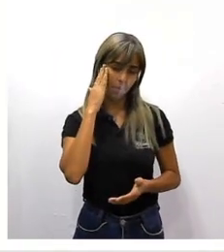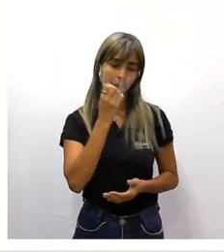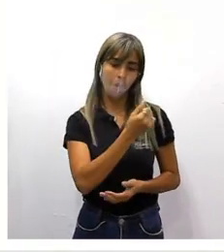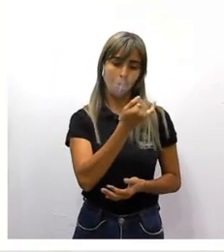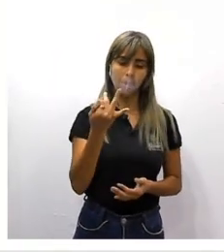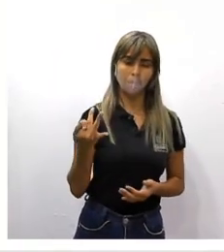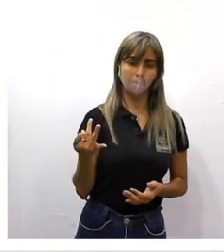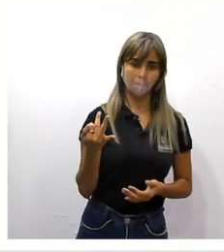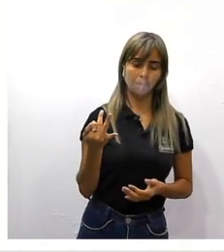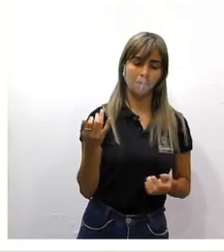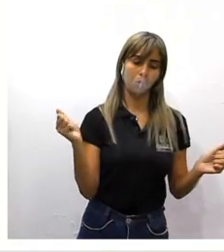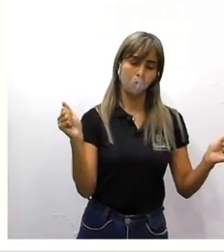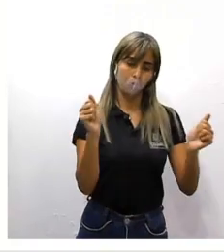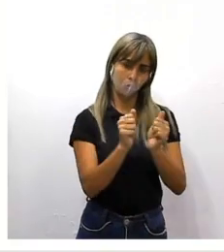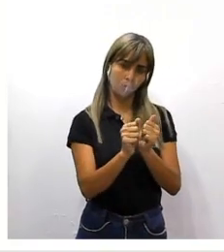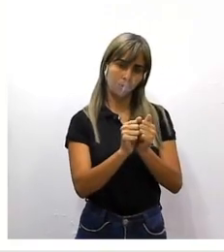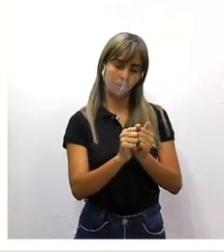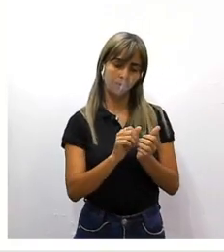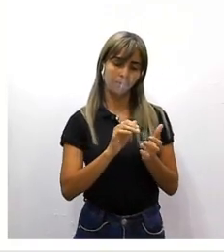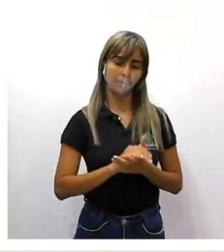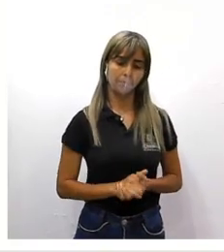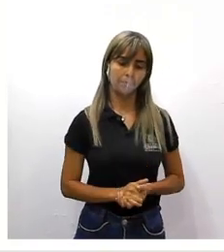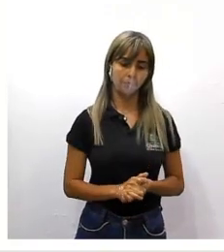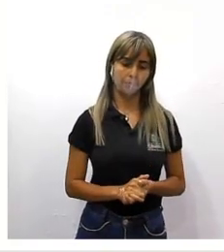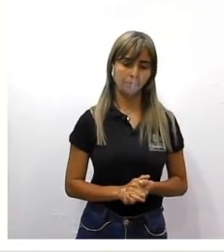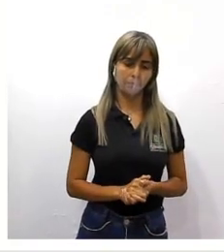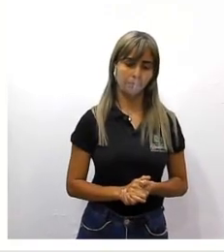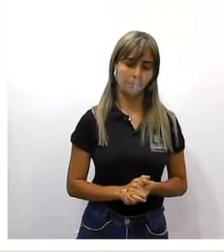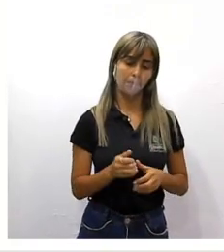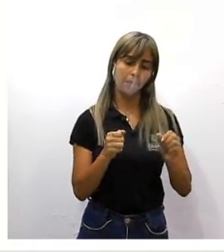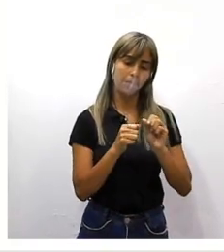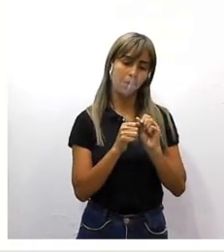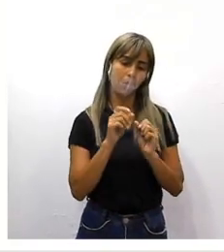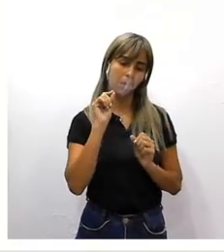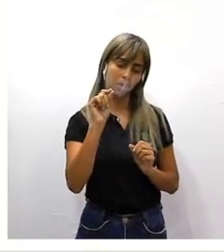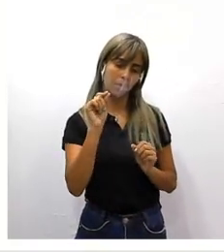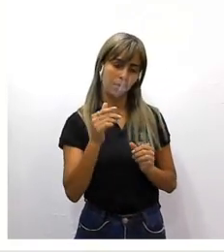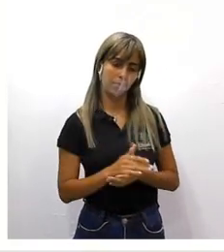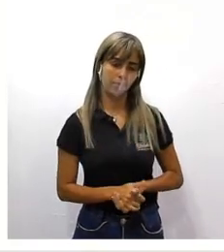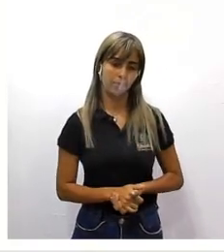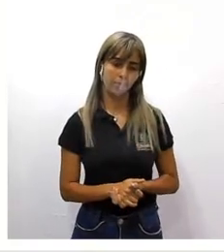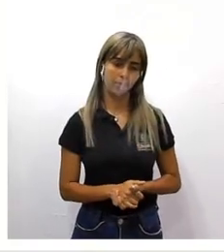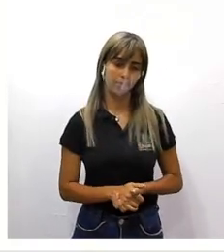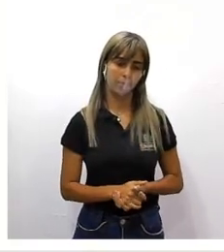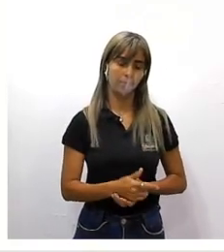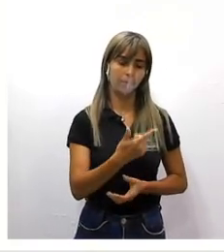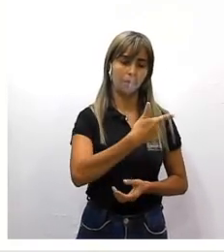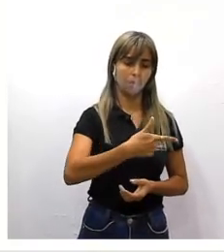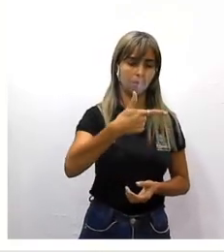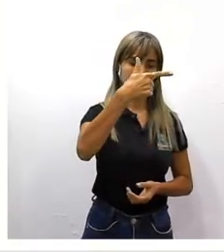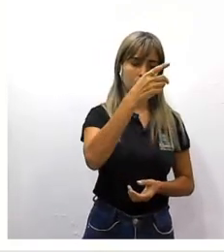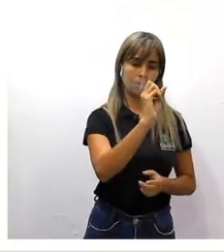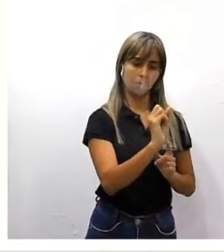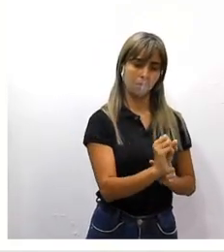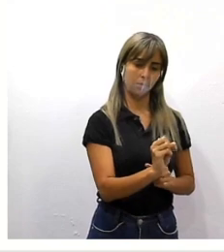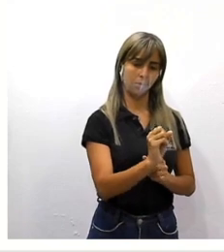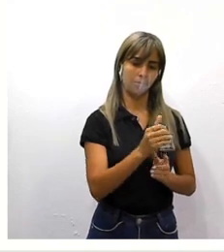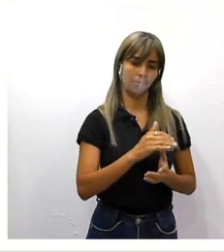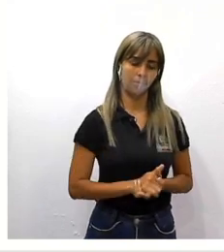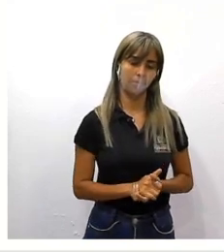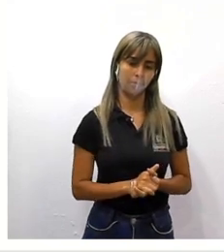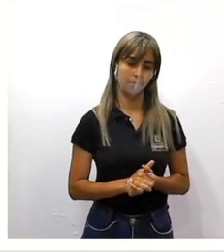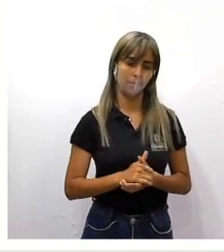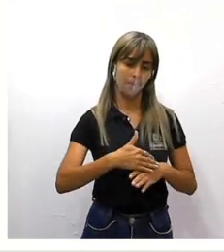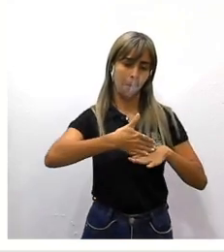quantidade de juntas. Quantas são juntas? Vai fazer o quê? Vai fazer a soma. 2 sextos